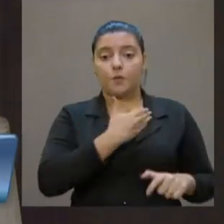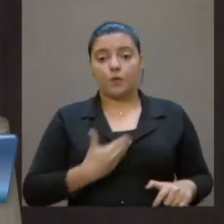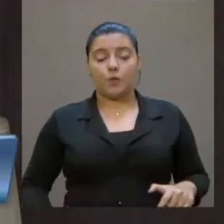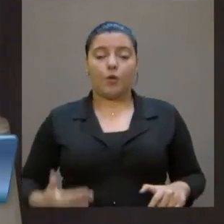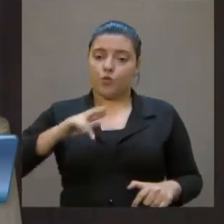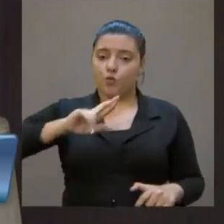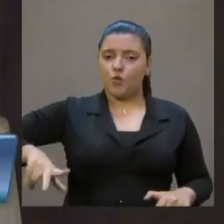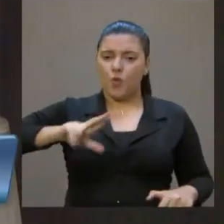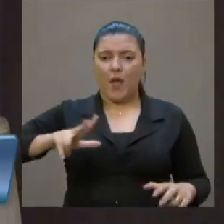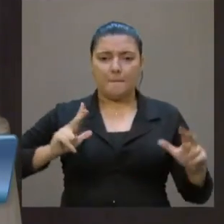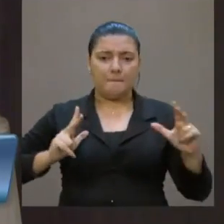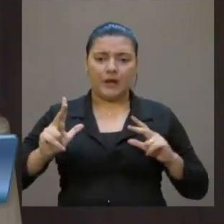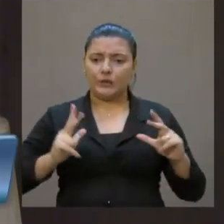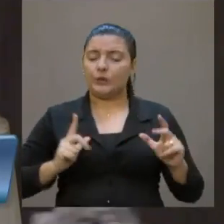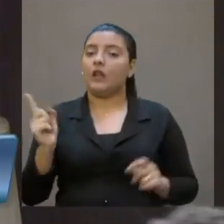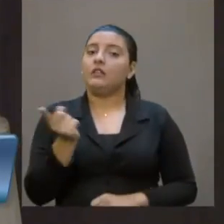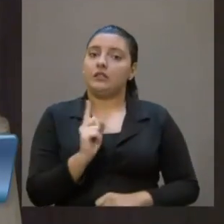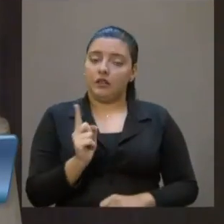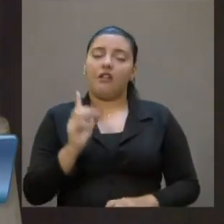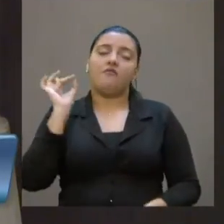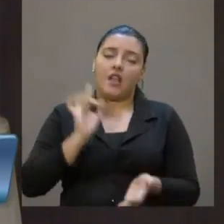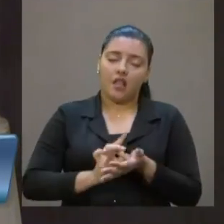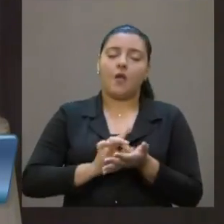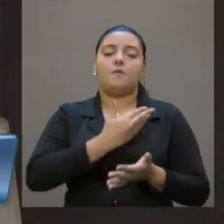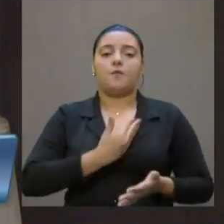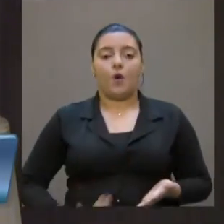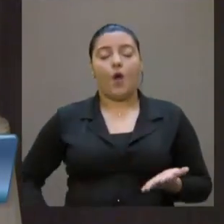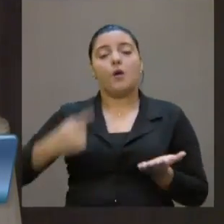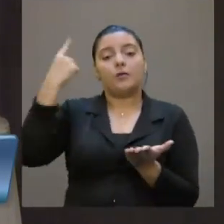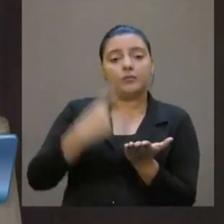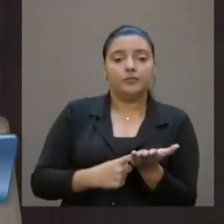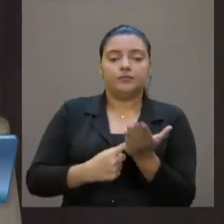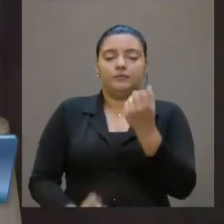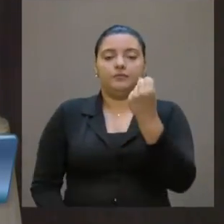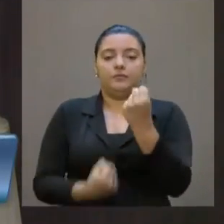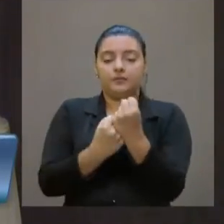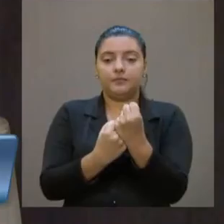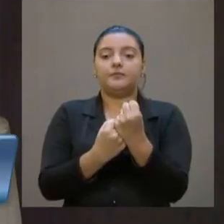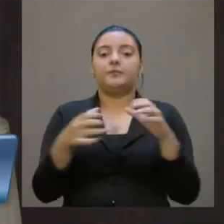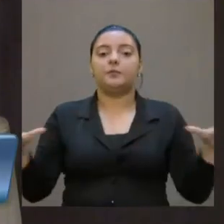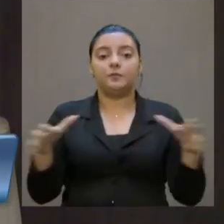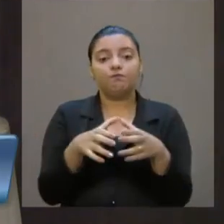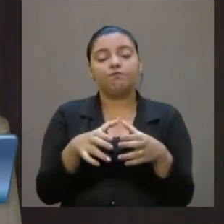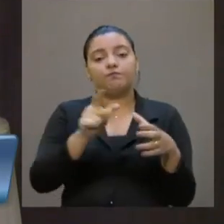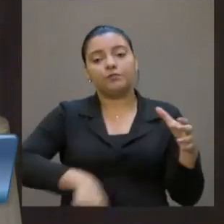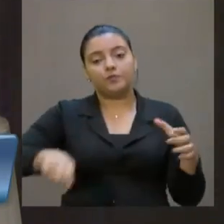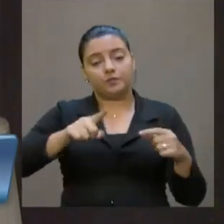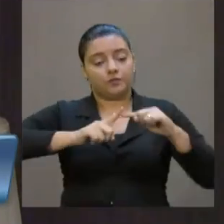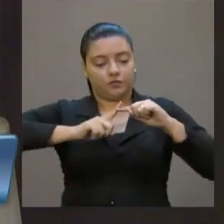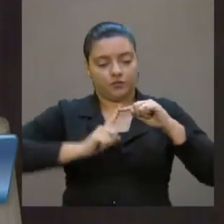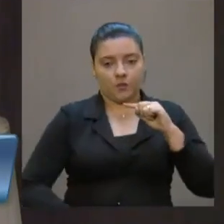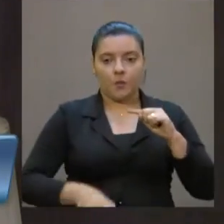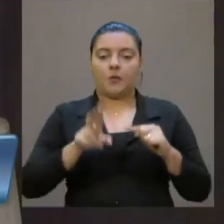interesse privado. Eu certamente contarei com os meus pares para a gente proibir